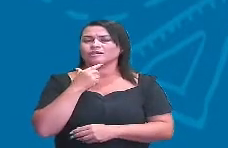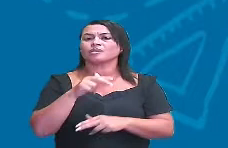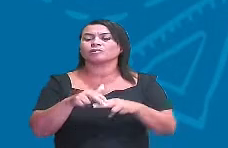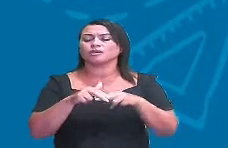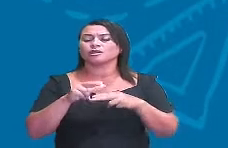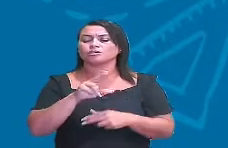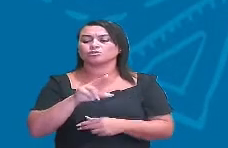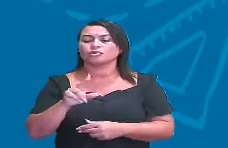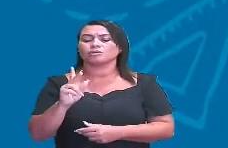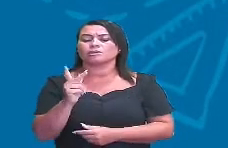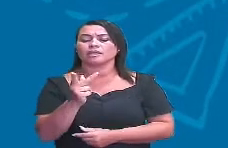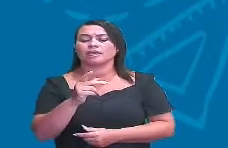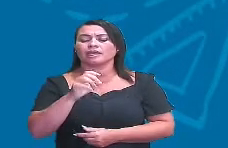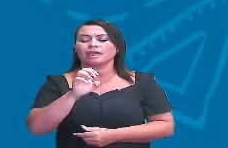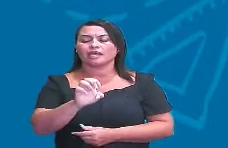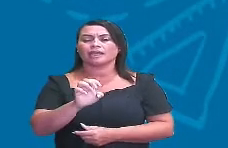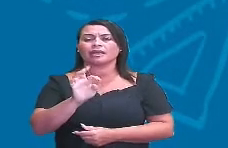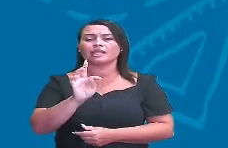chamados de